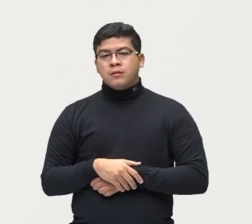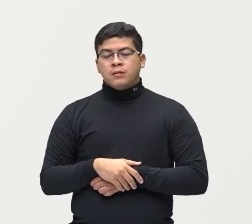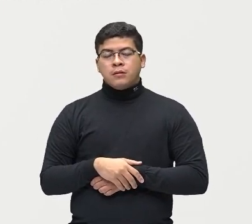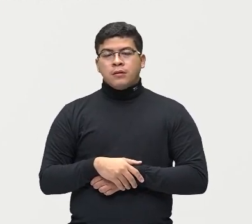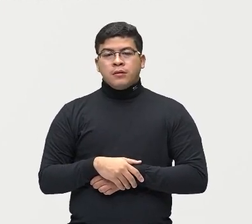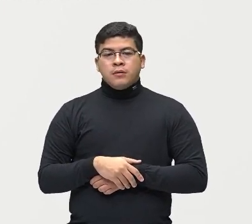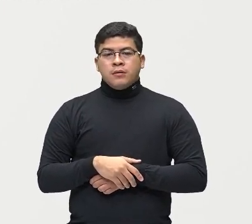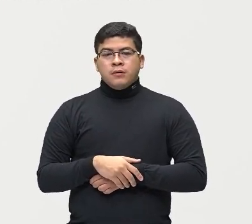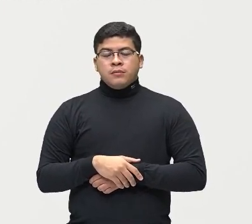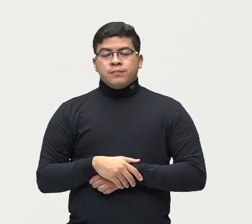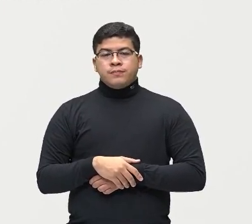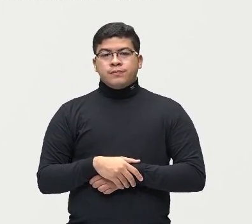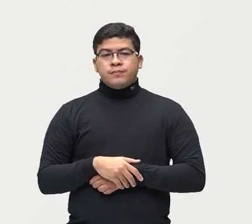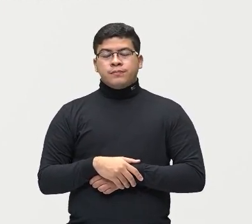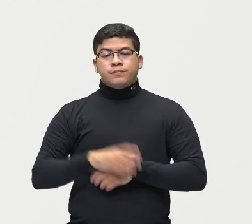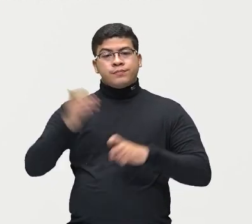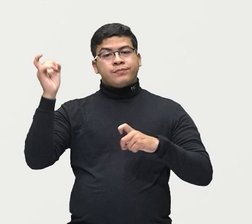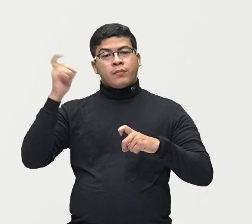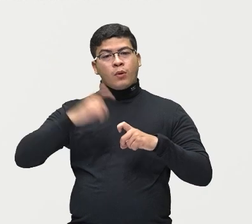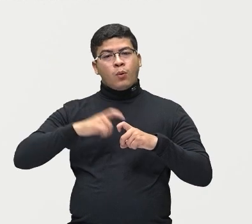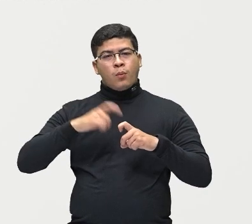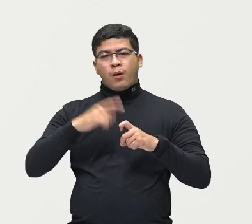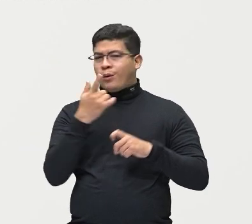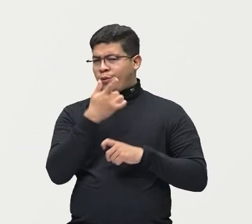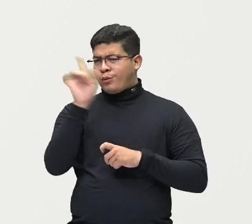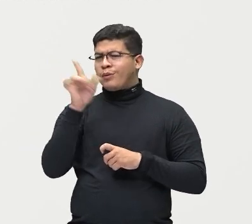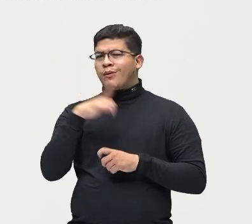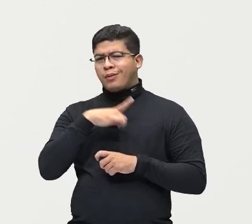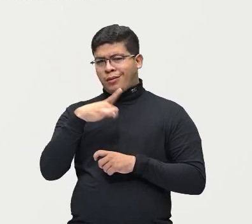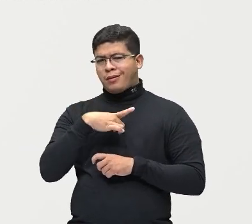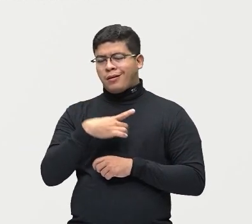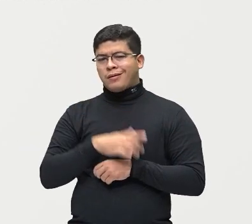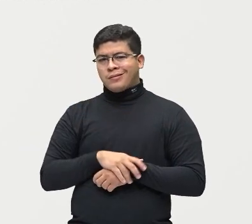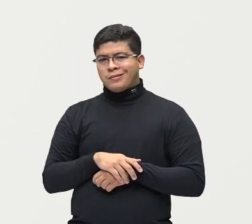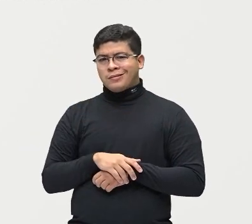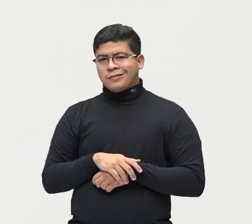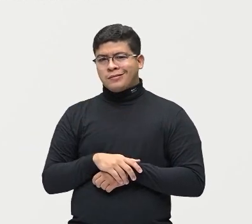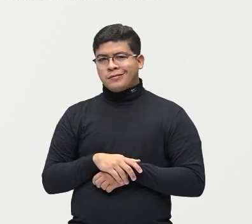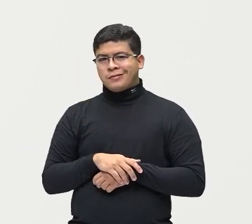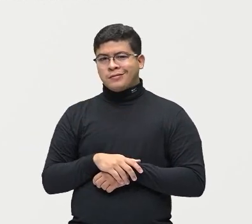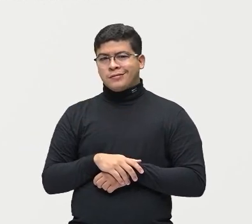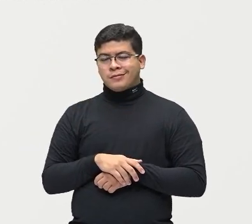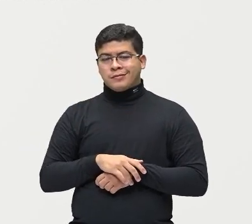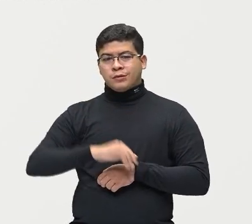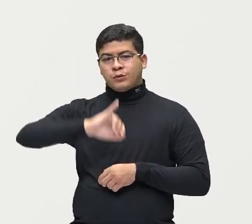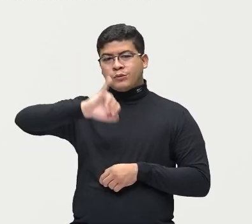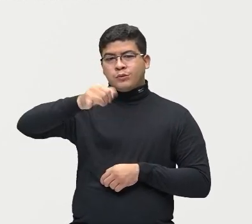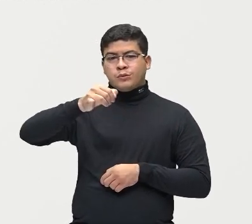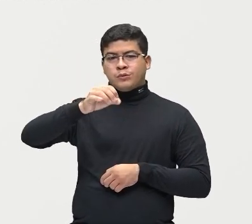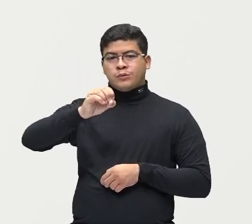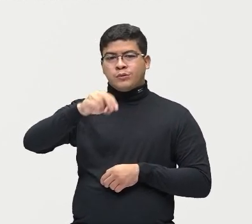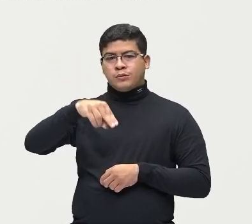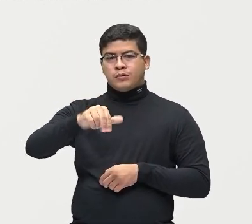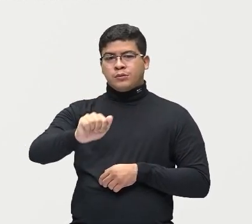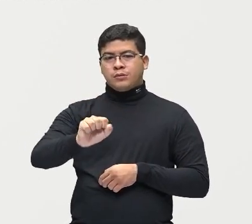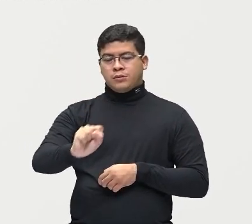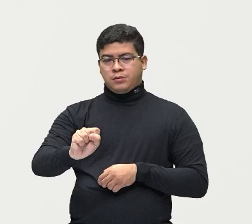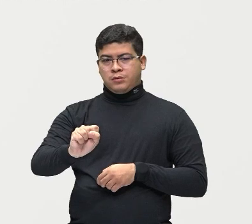doença? O médico, temos outro pesquisador aí, ó, o médico e virologista americano